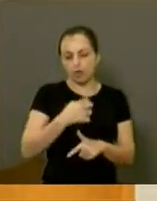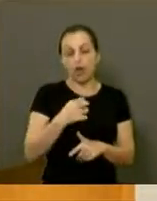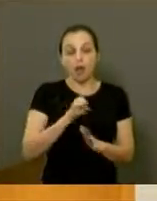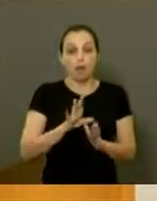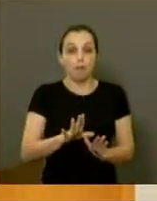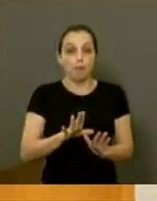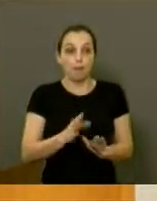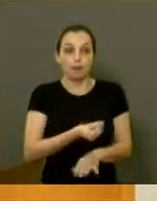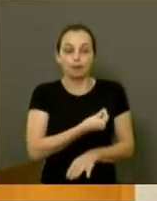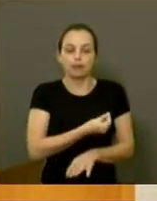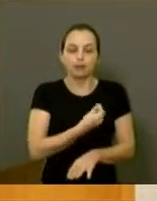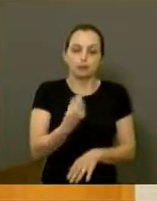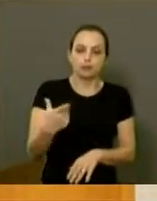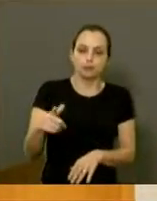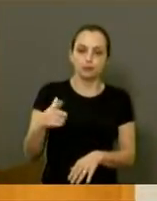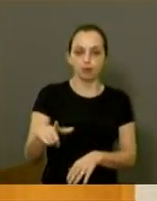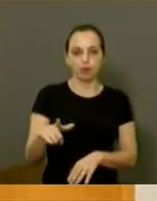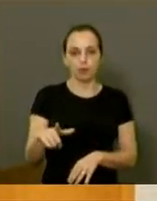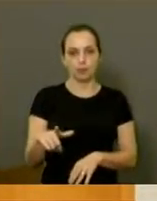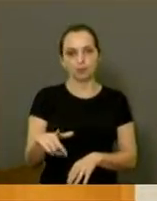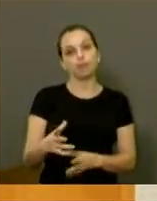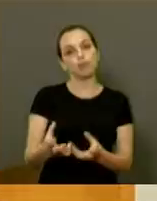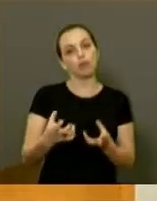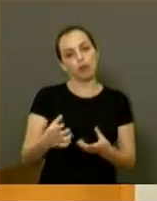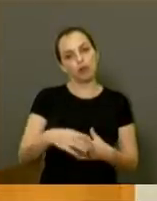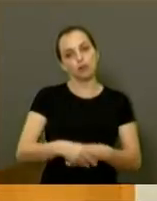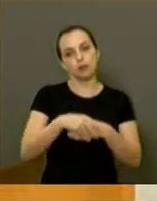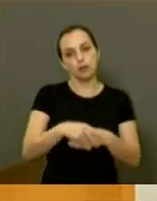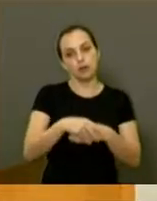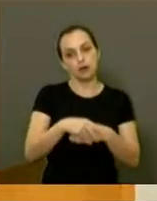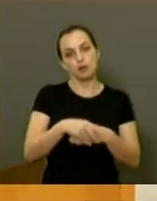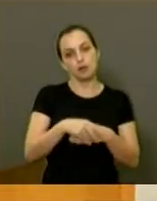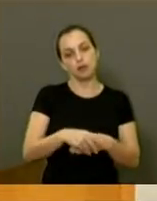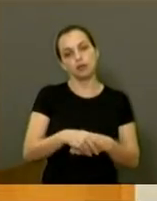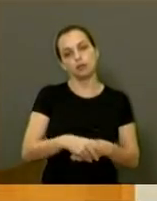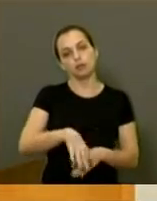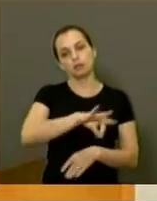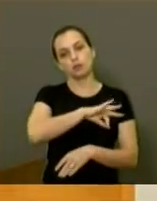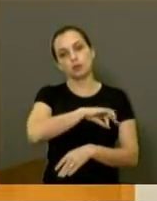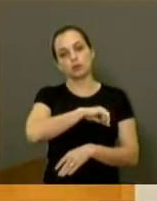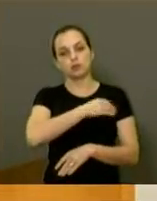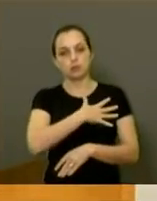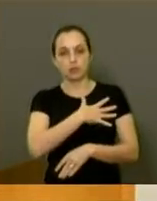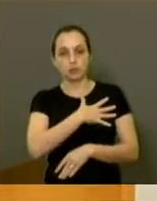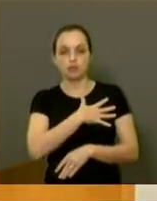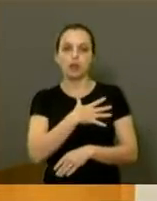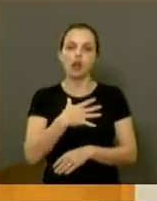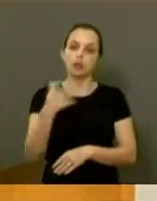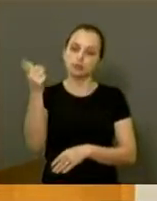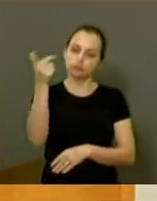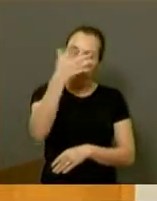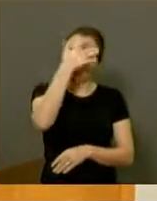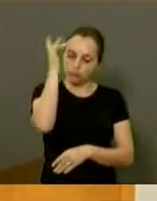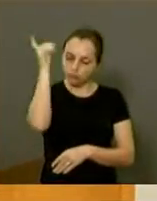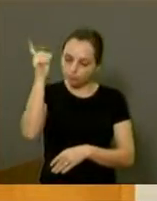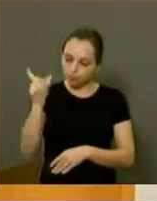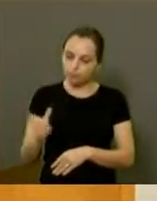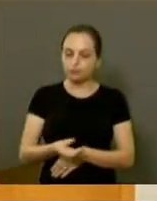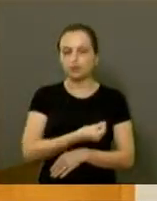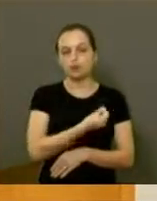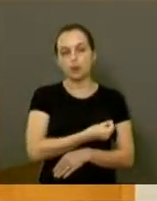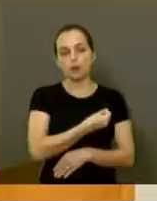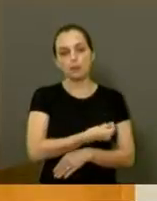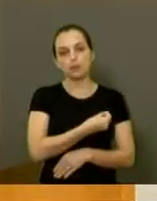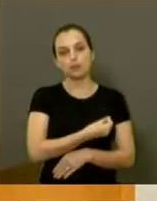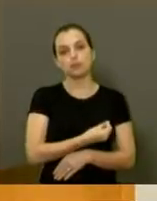não participam. Então, eu queria parabenizar a Polícia Militar, o comando, todas as pessoas que estão presentes